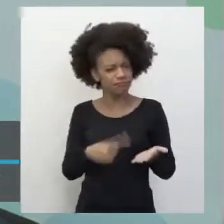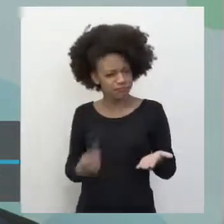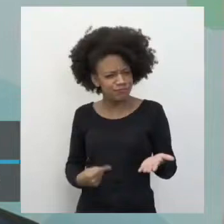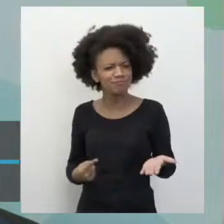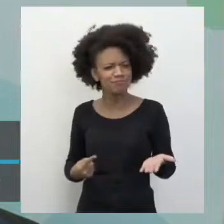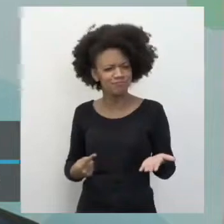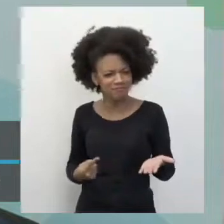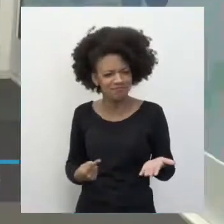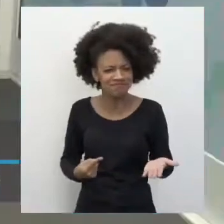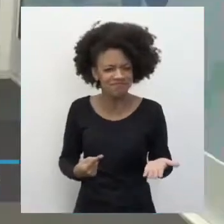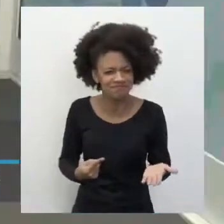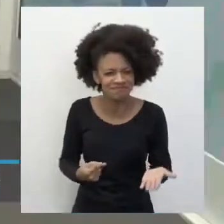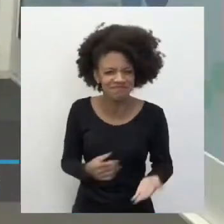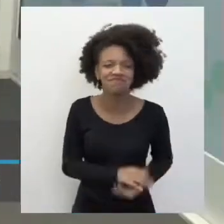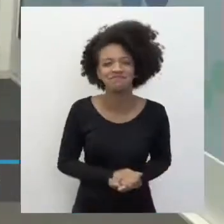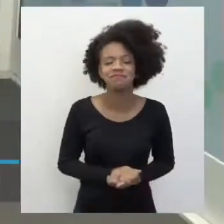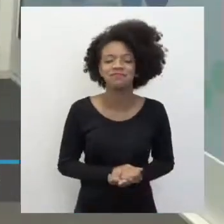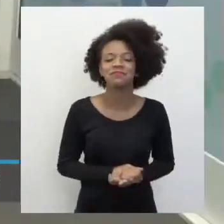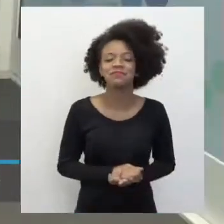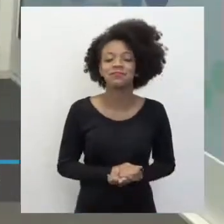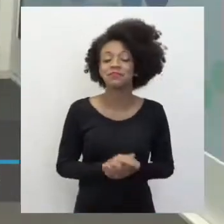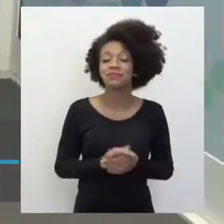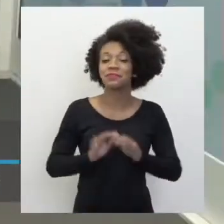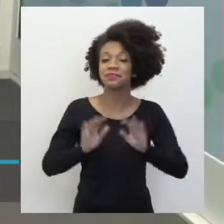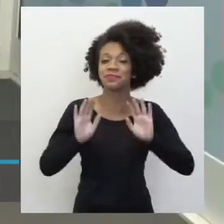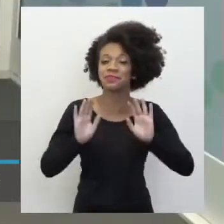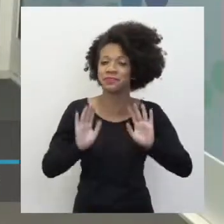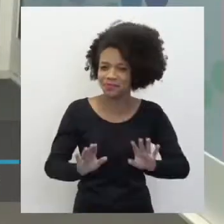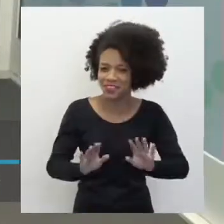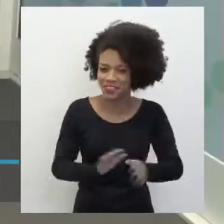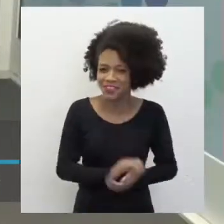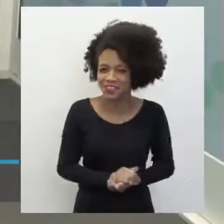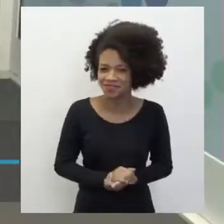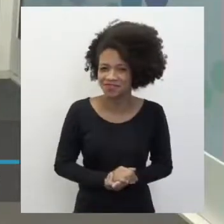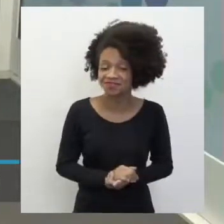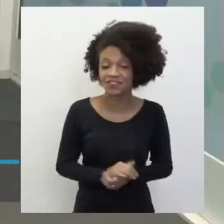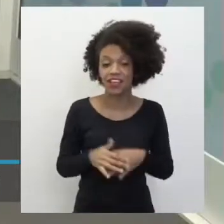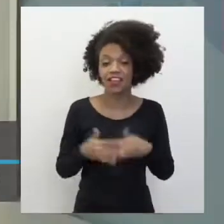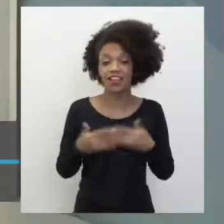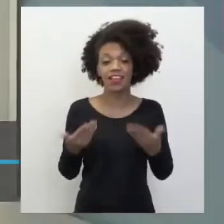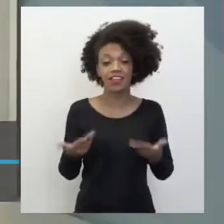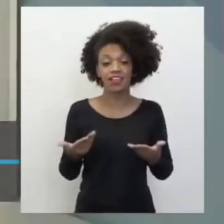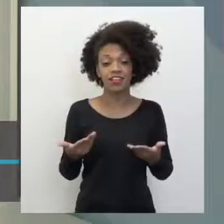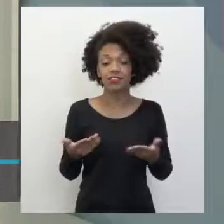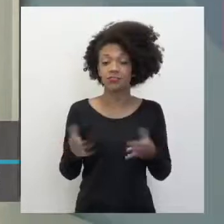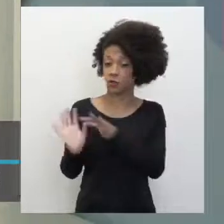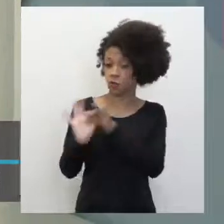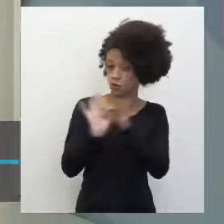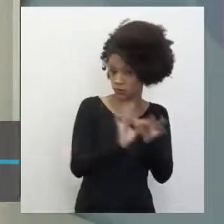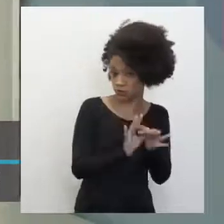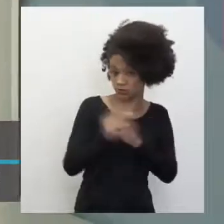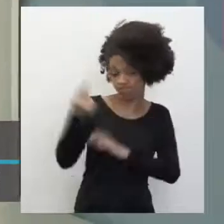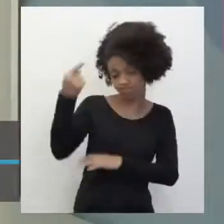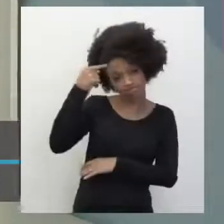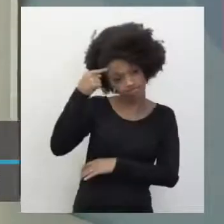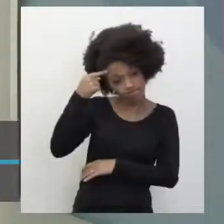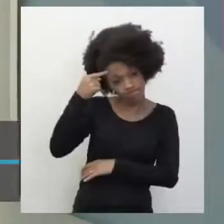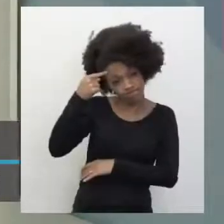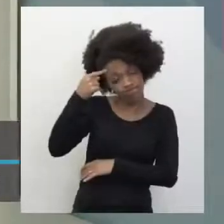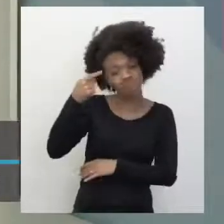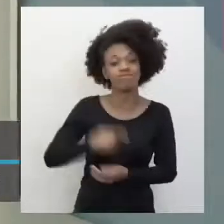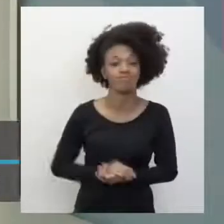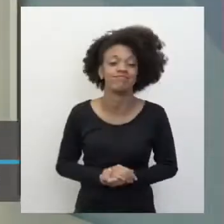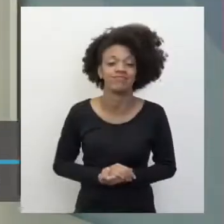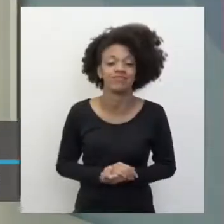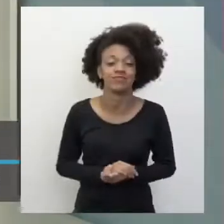materialzinho na ideia. Então, em relação a essa reflexão,